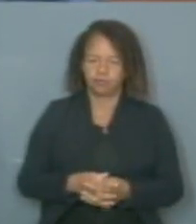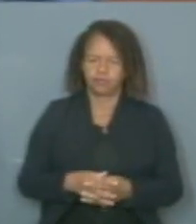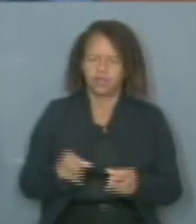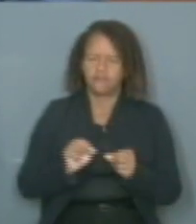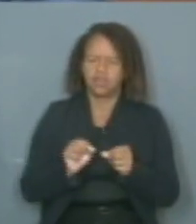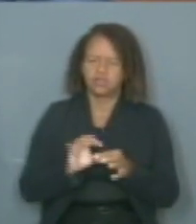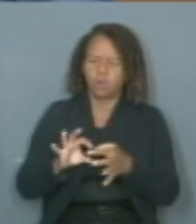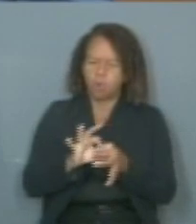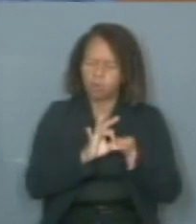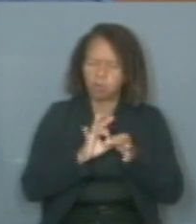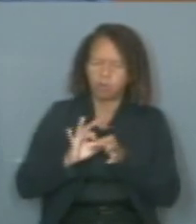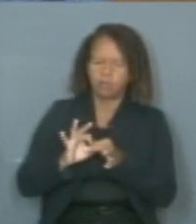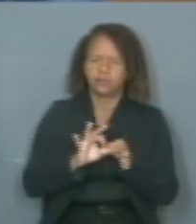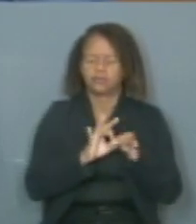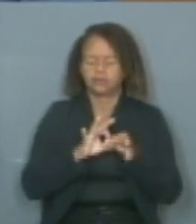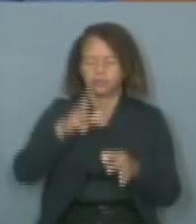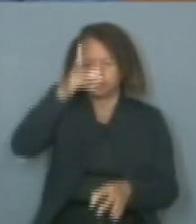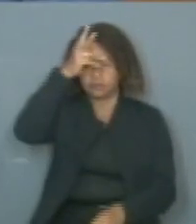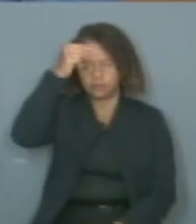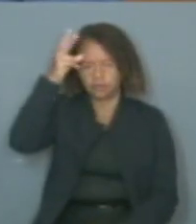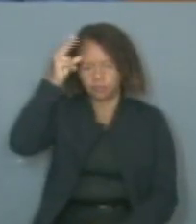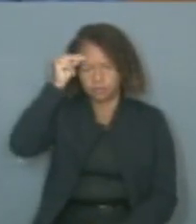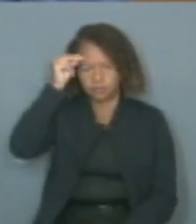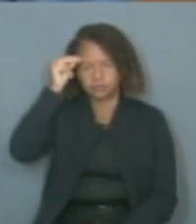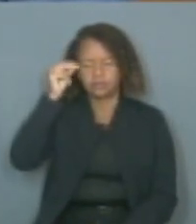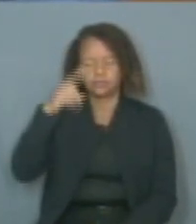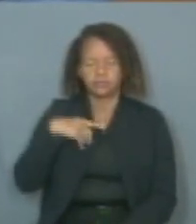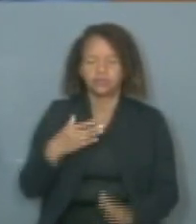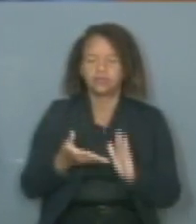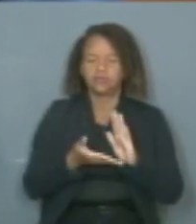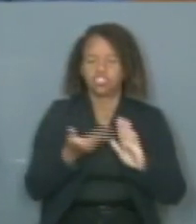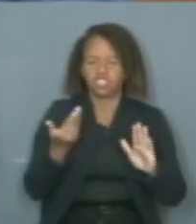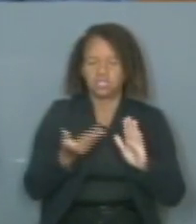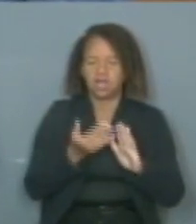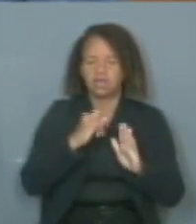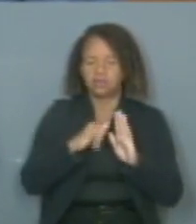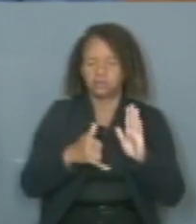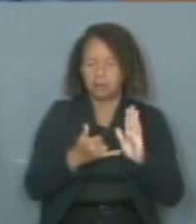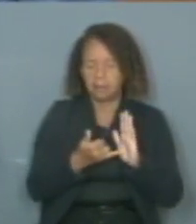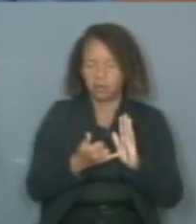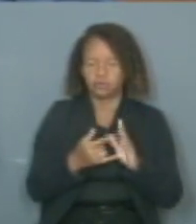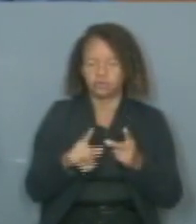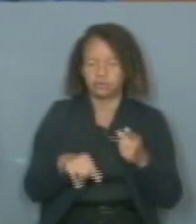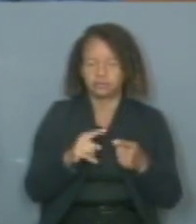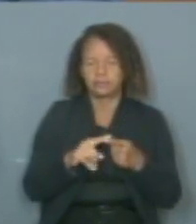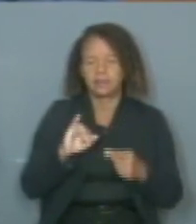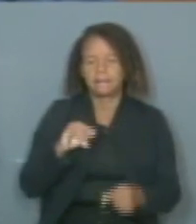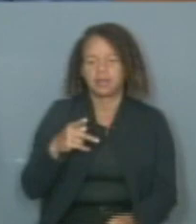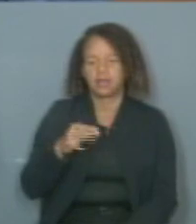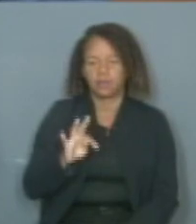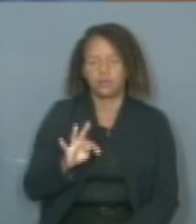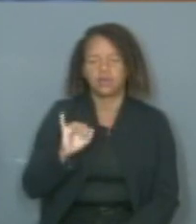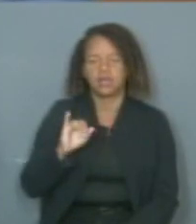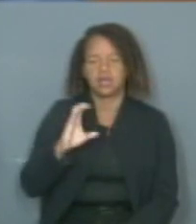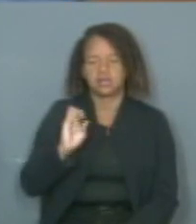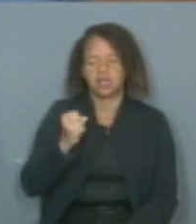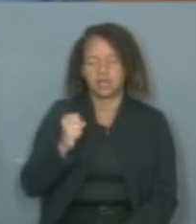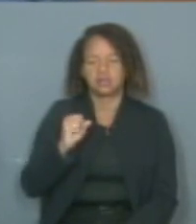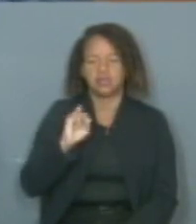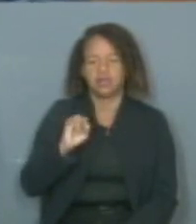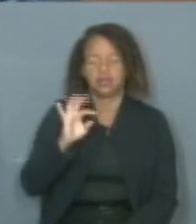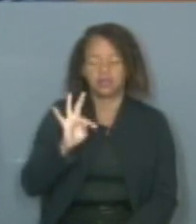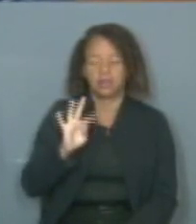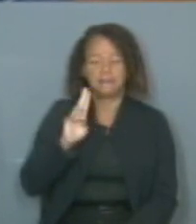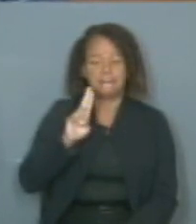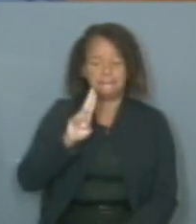fazer uma união para que a Prefeitura possa dar isenção de alguns impostos, como IPTU, ISS, ITBI,